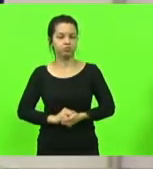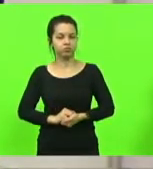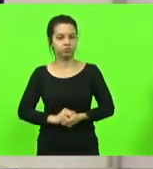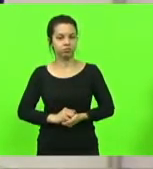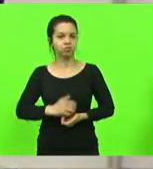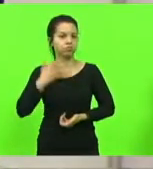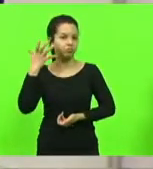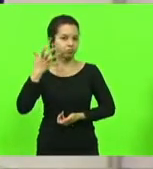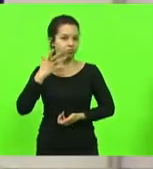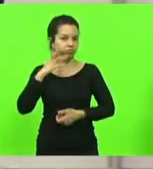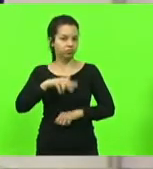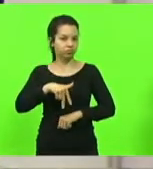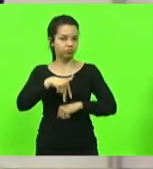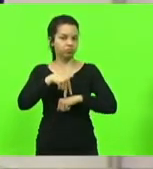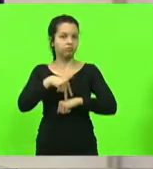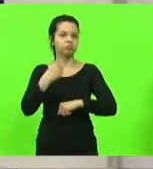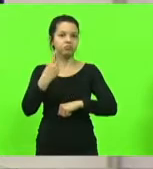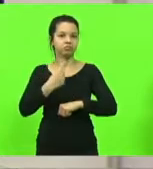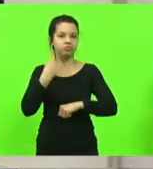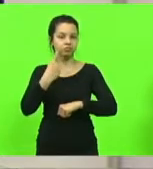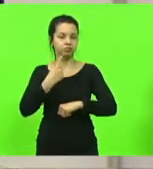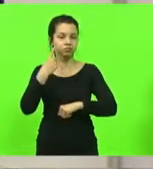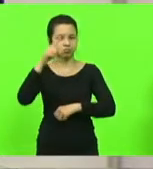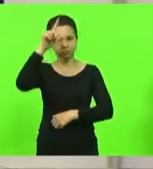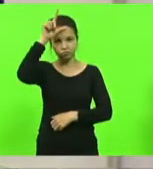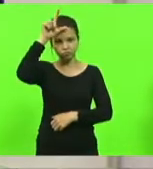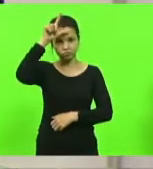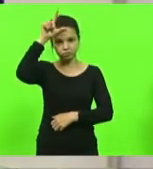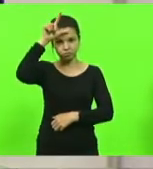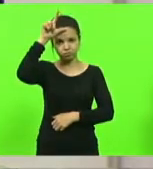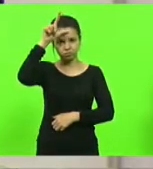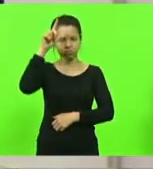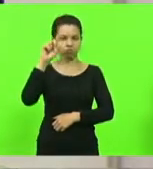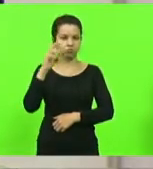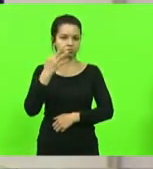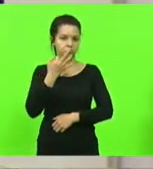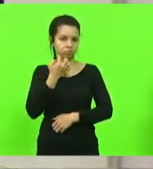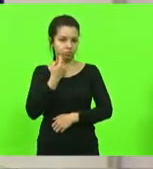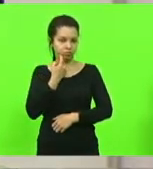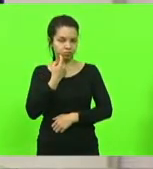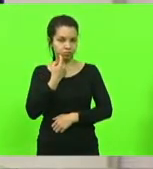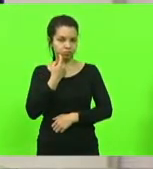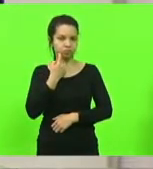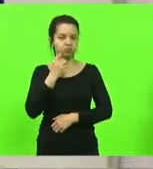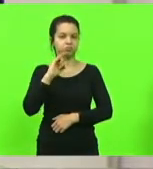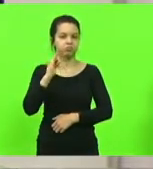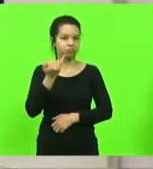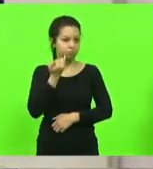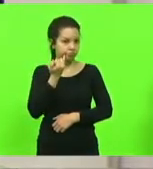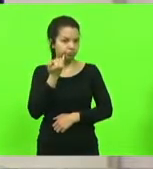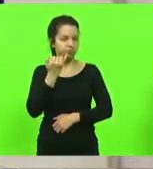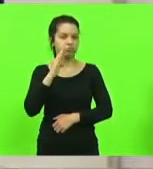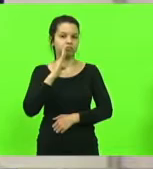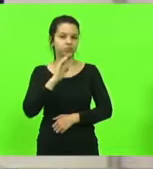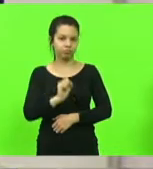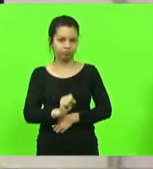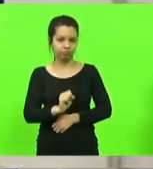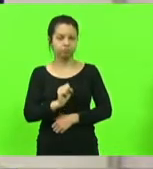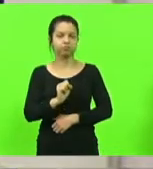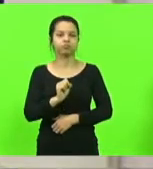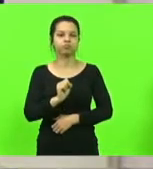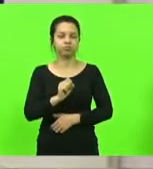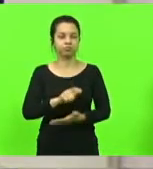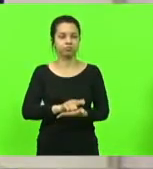uso da palavra os senhores deputados Sargento Lima, Frigo, Gessé Lopes e Bruno Souza. Grande expediente. Neste